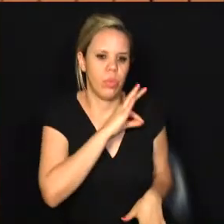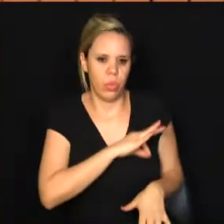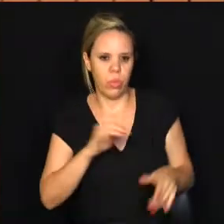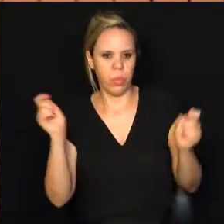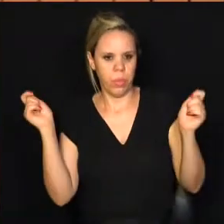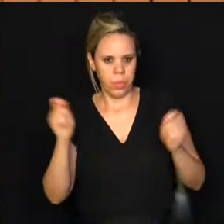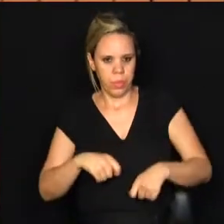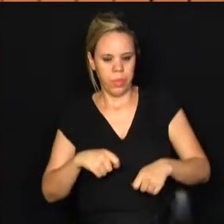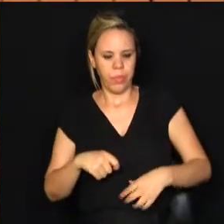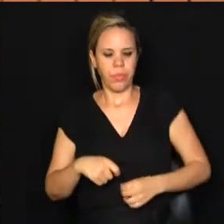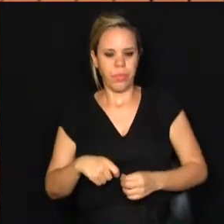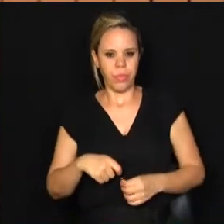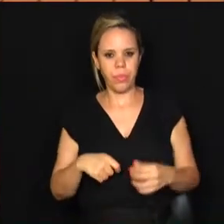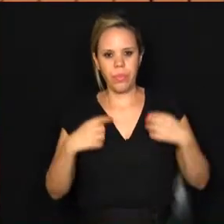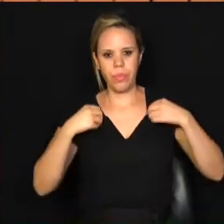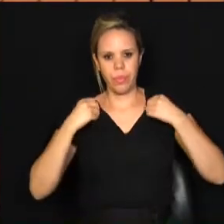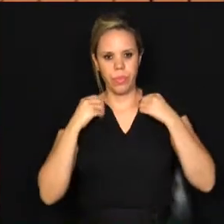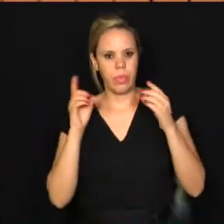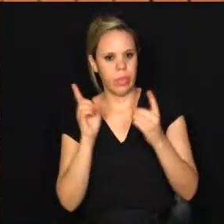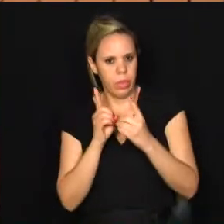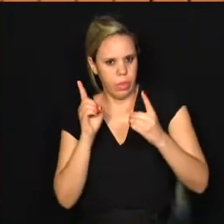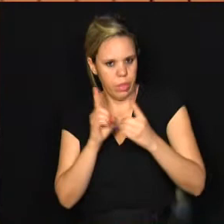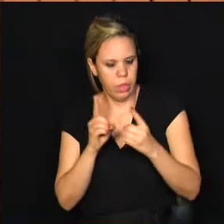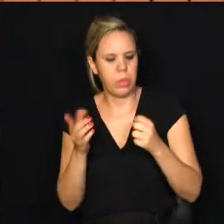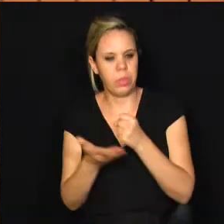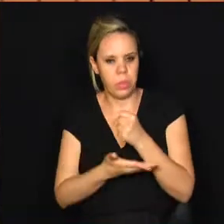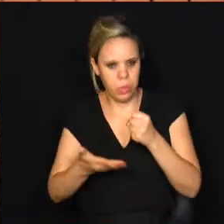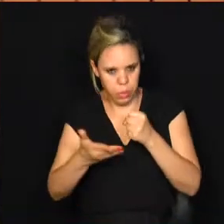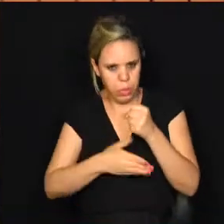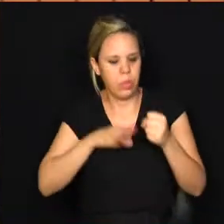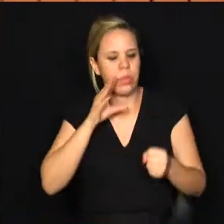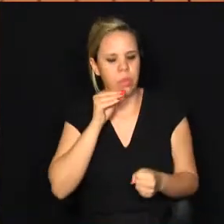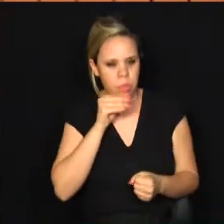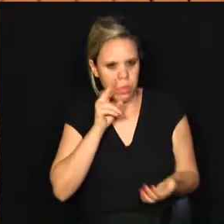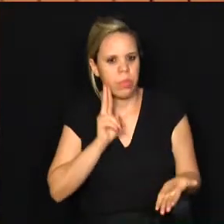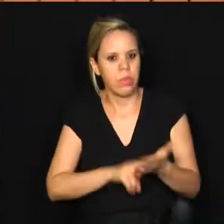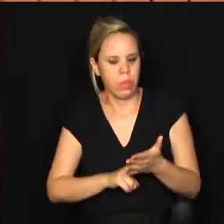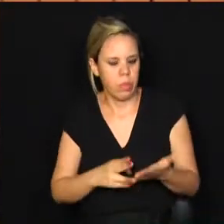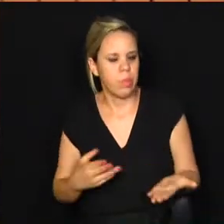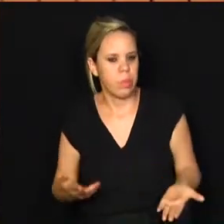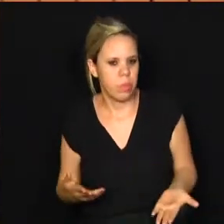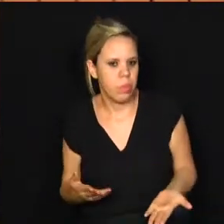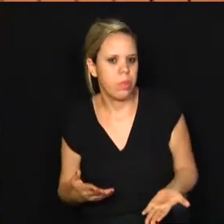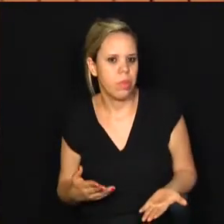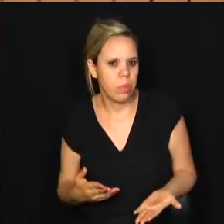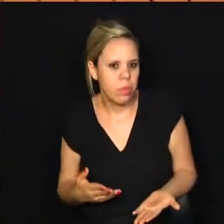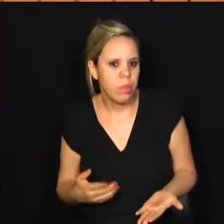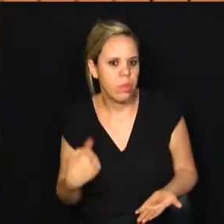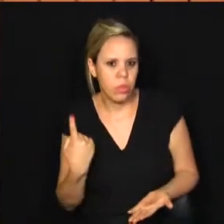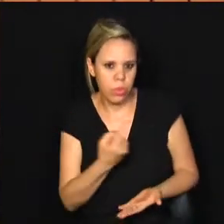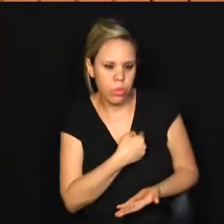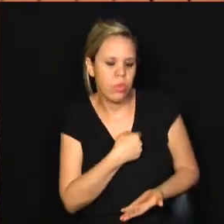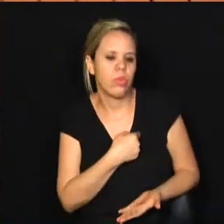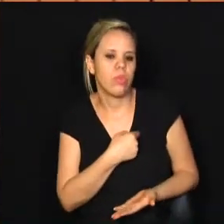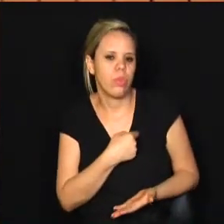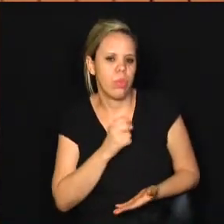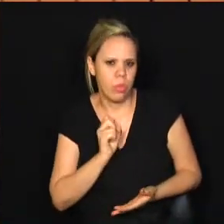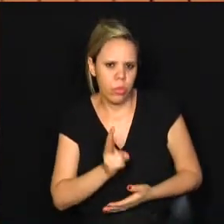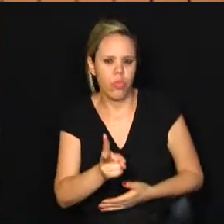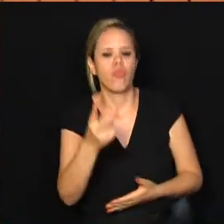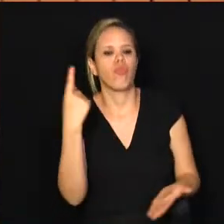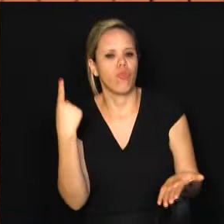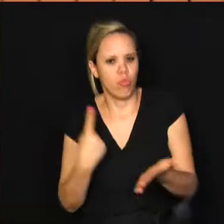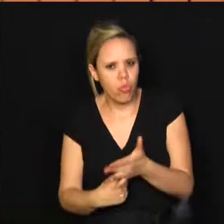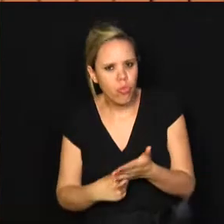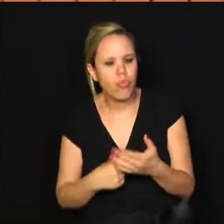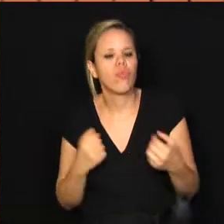capaz de atender as necessidades básicas dos trabalhadores. Então, nós, Mauro, pode continuar contando com o